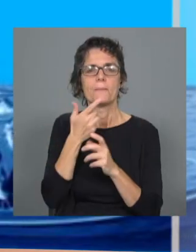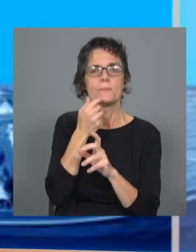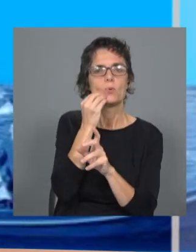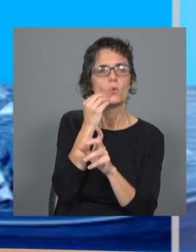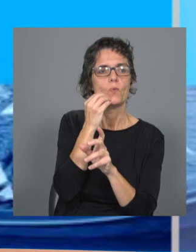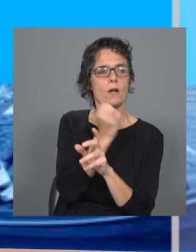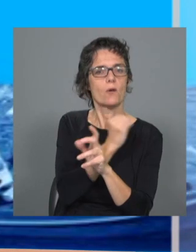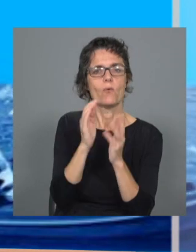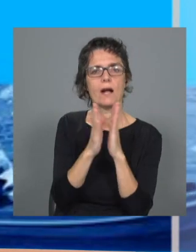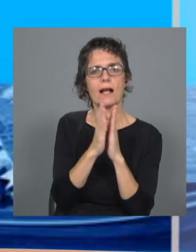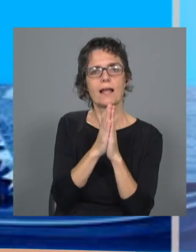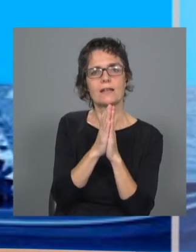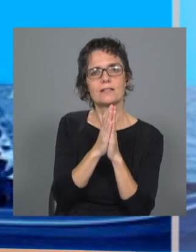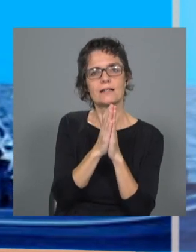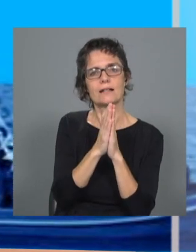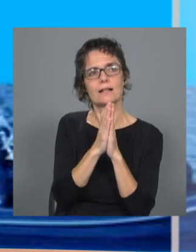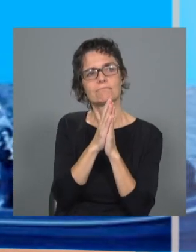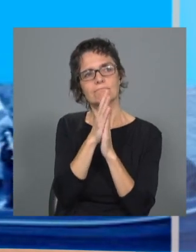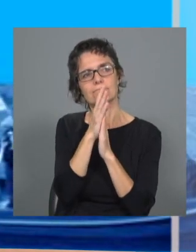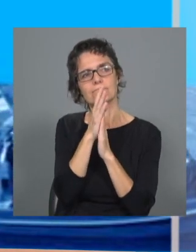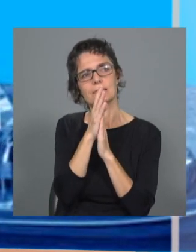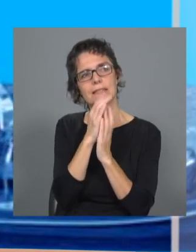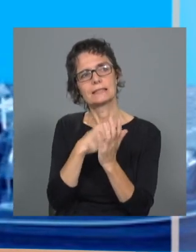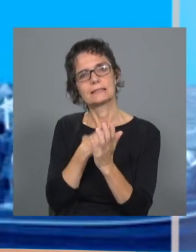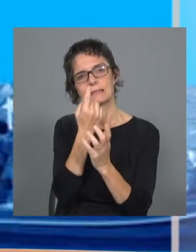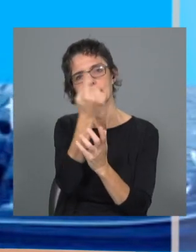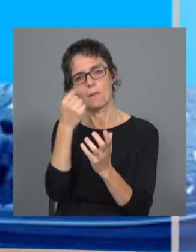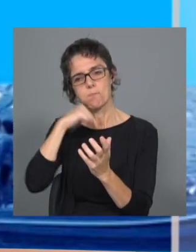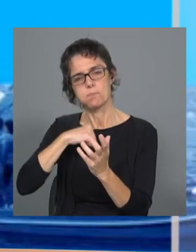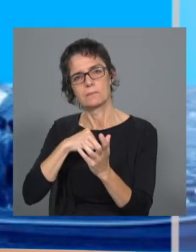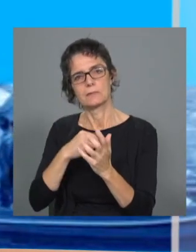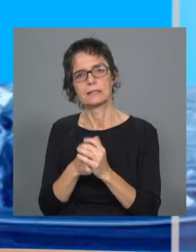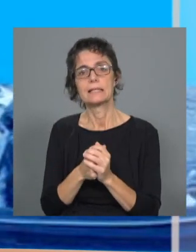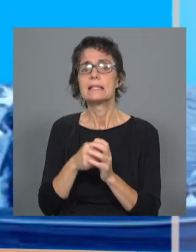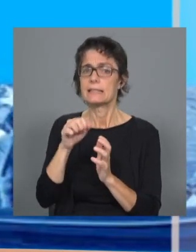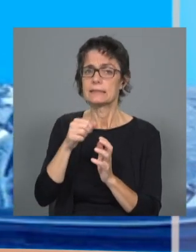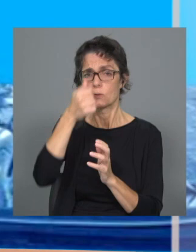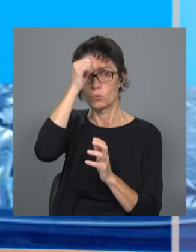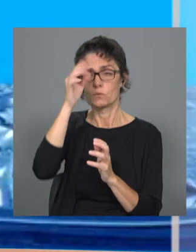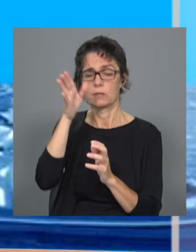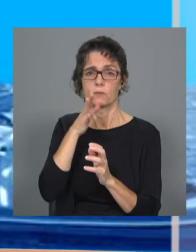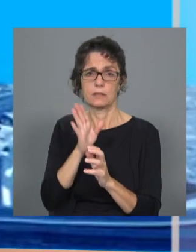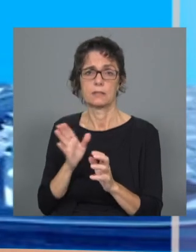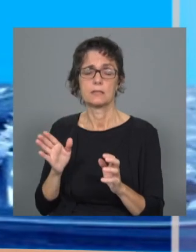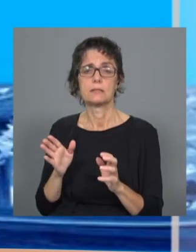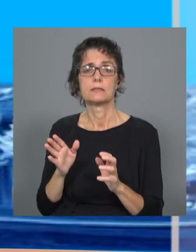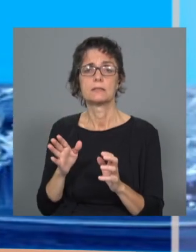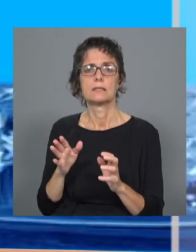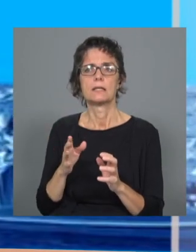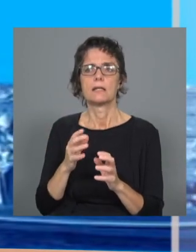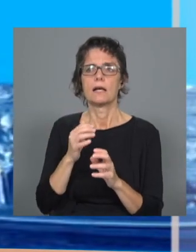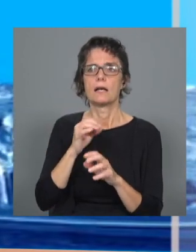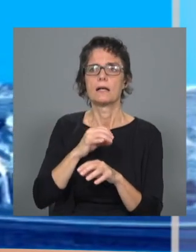e perceber dela. Da ideia de que aquilo que foi dito no domingo e que me parece muito bonito, que as dores,